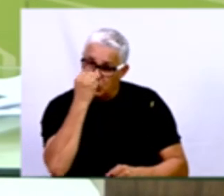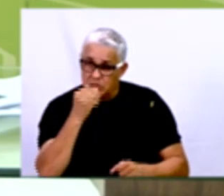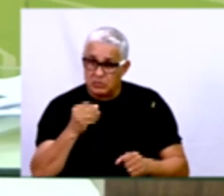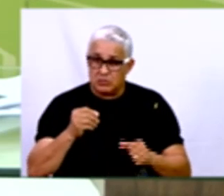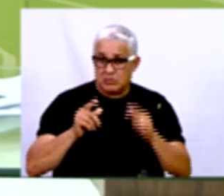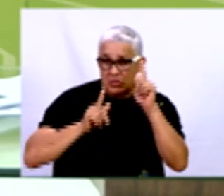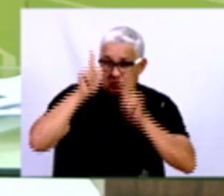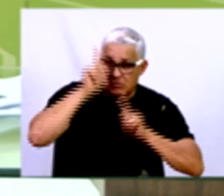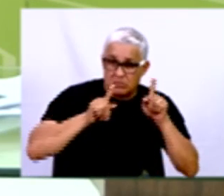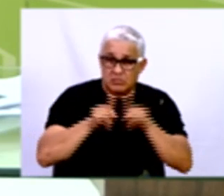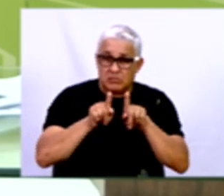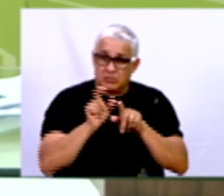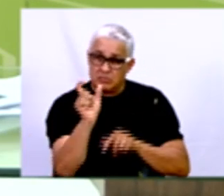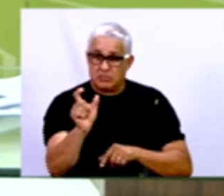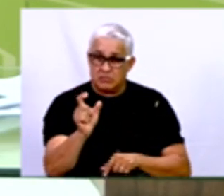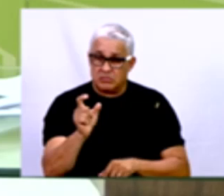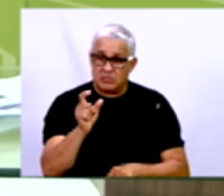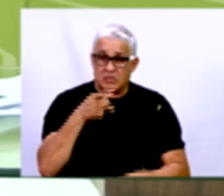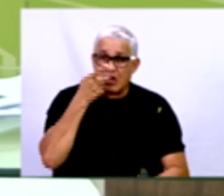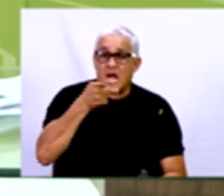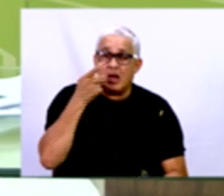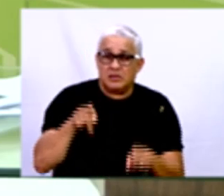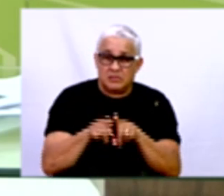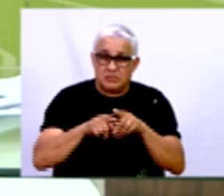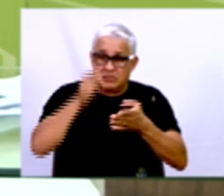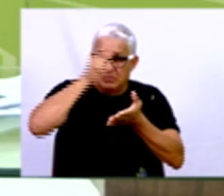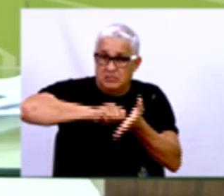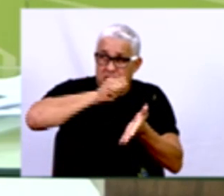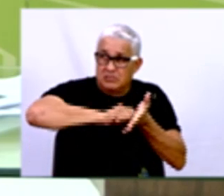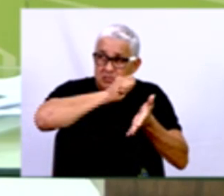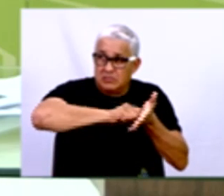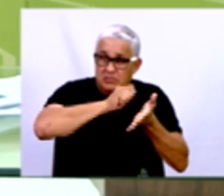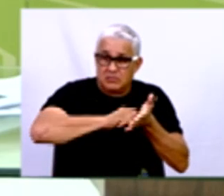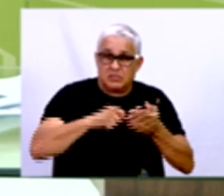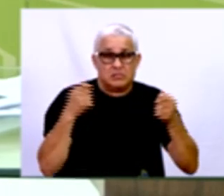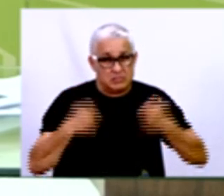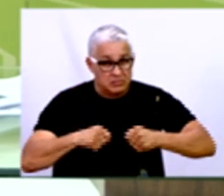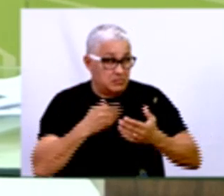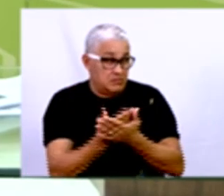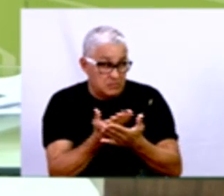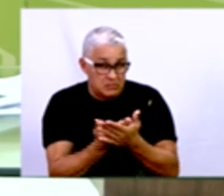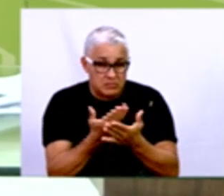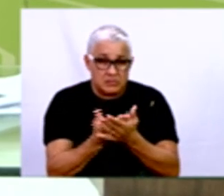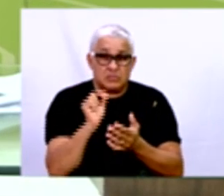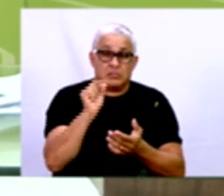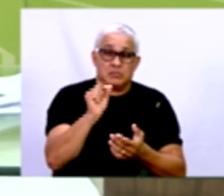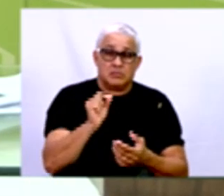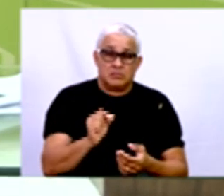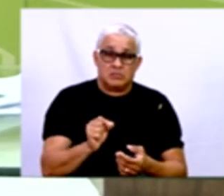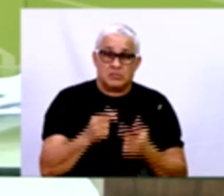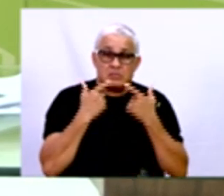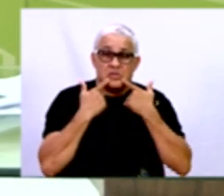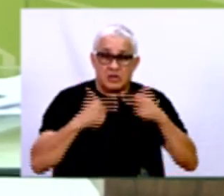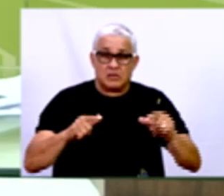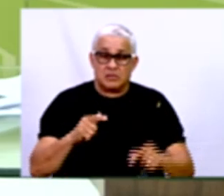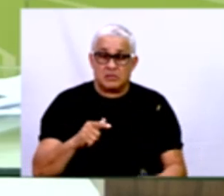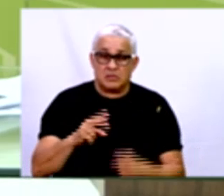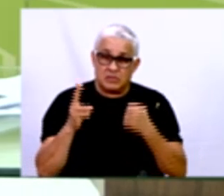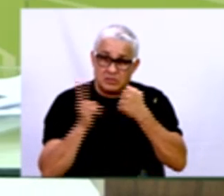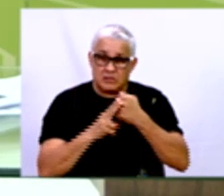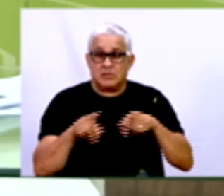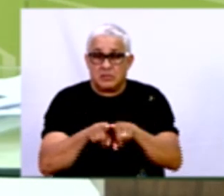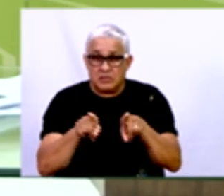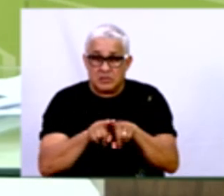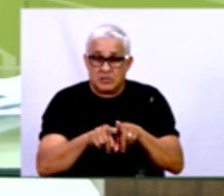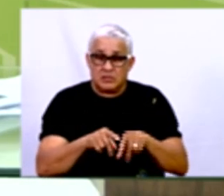a palavra falada, a palavra escrita. Para isso nós precisamos estudar o que seria linguagem verbal e